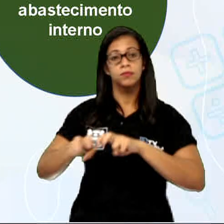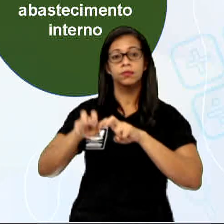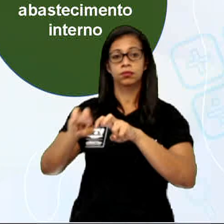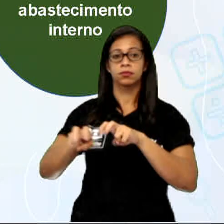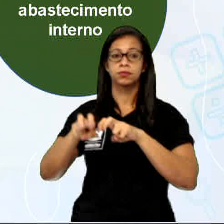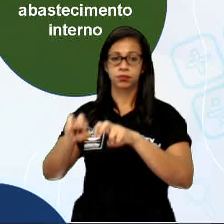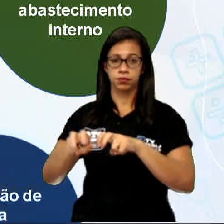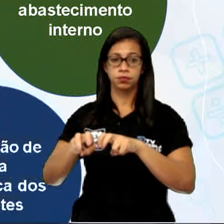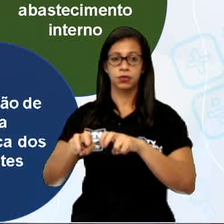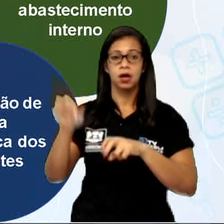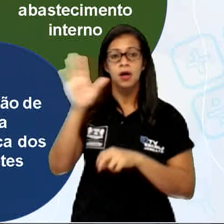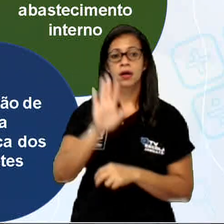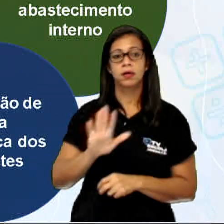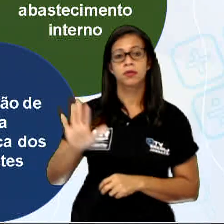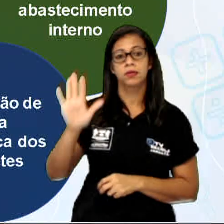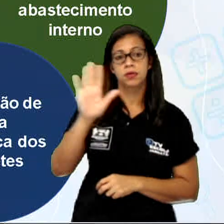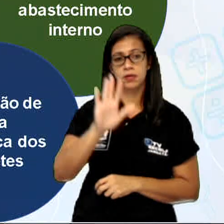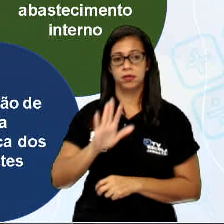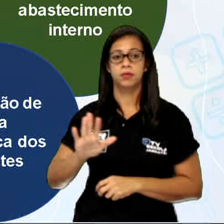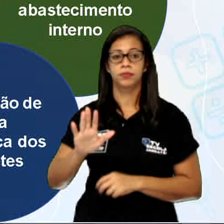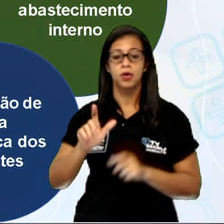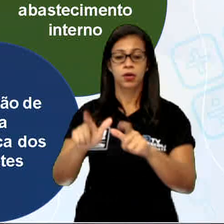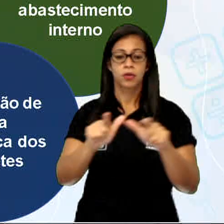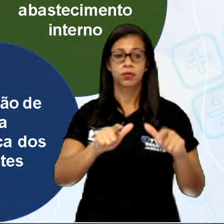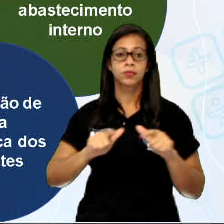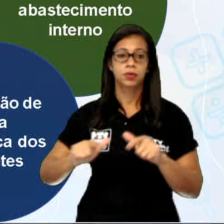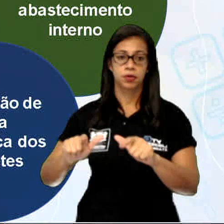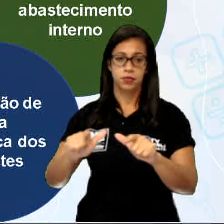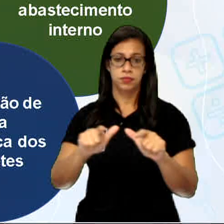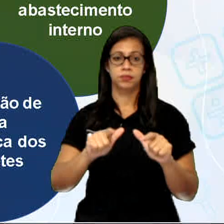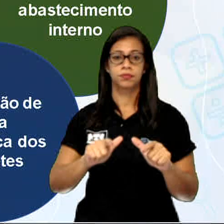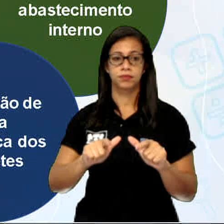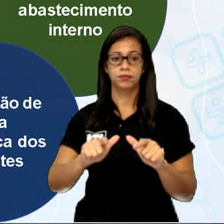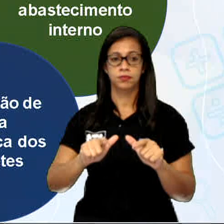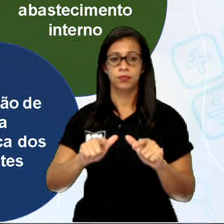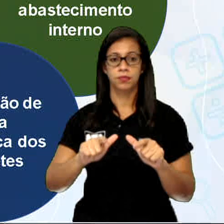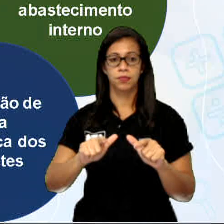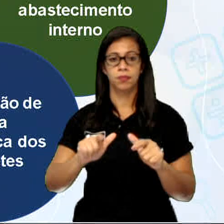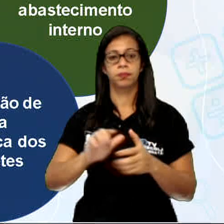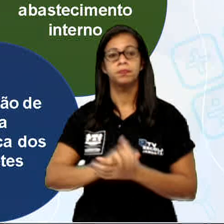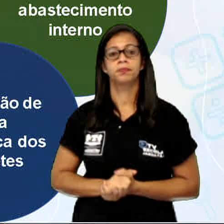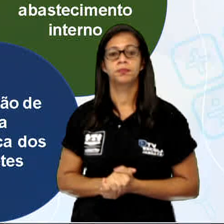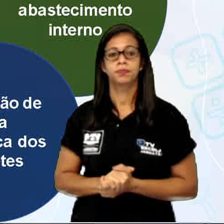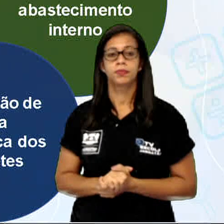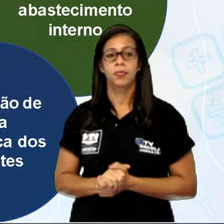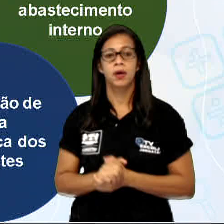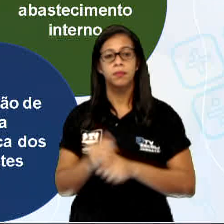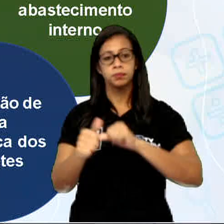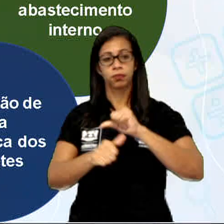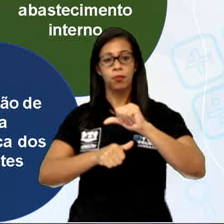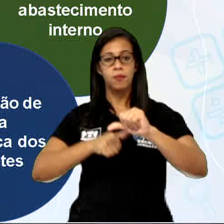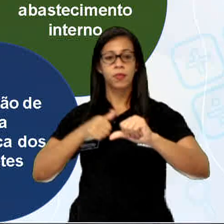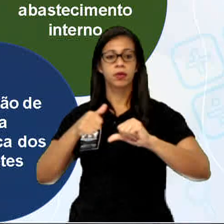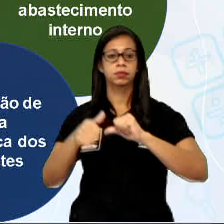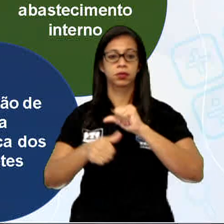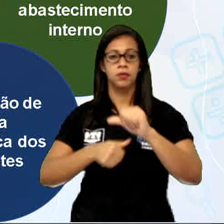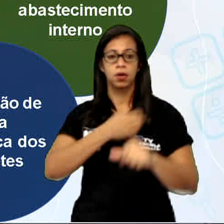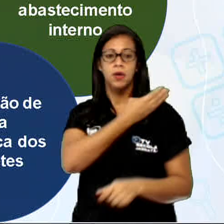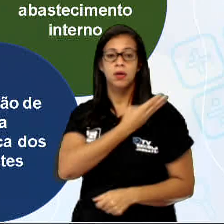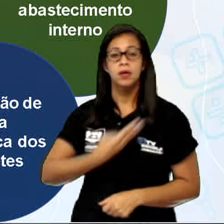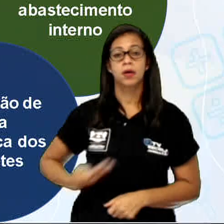nacionalização da propriedade privada e a formação de uma república dos sovietes. Os temas defendidos por Lenin